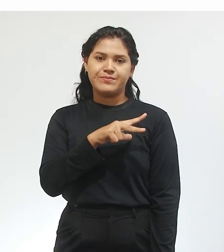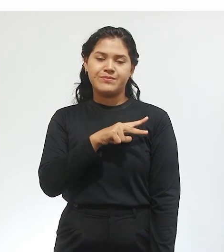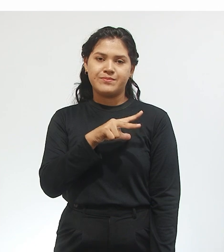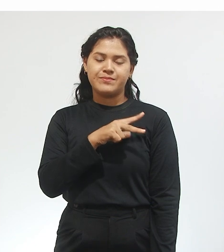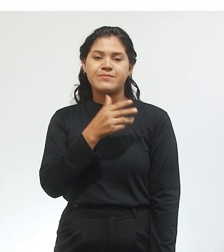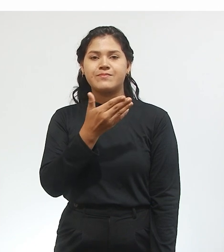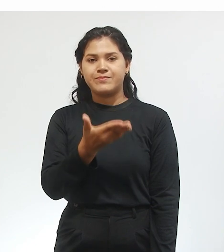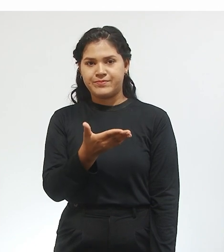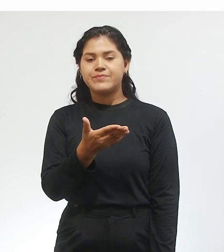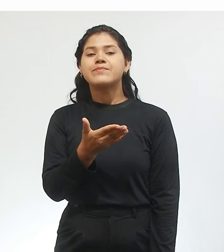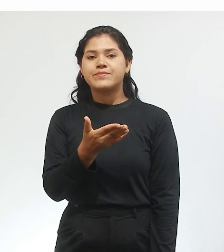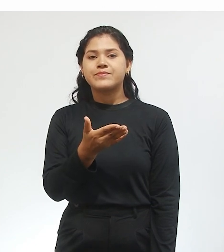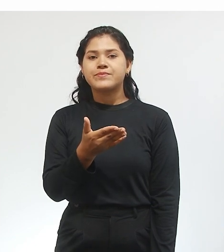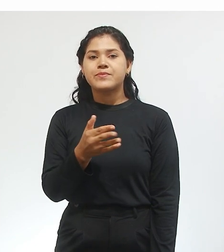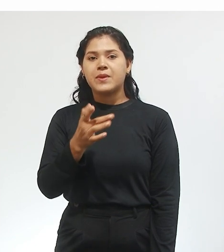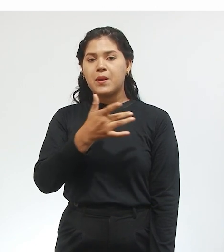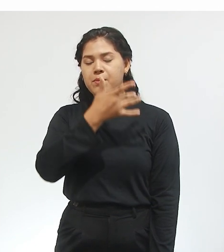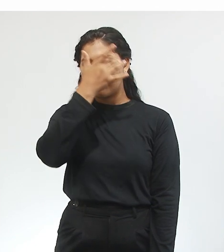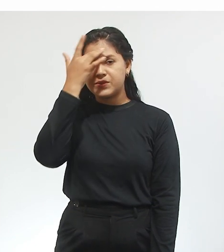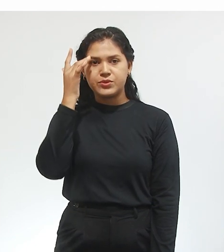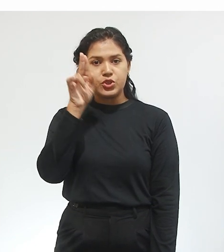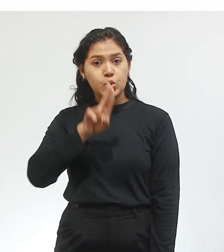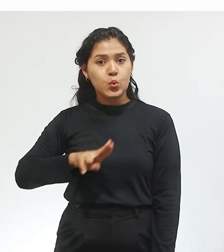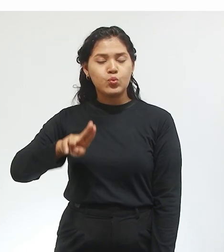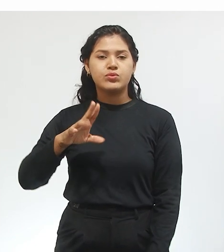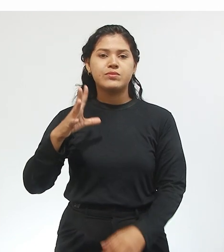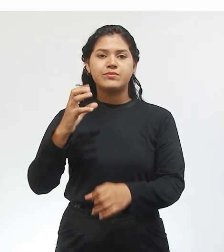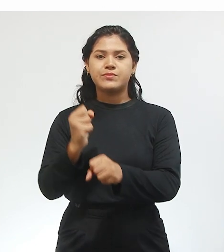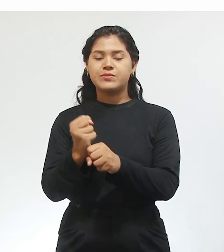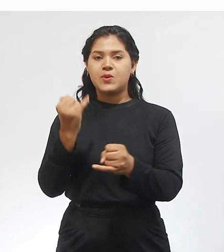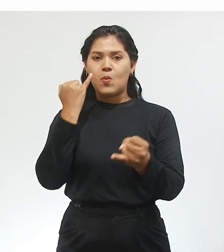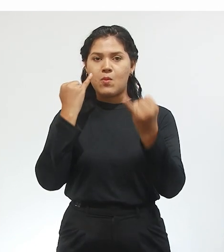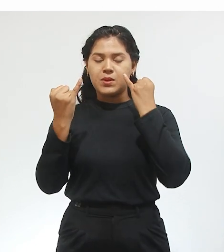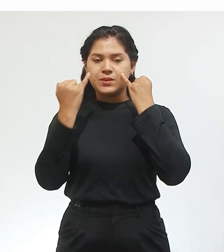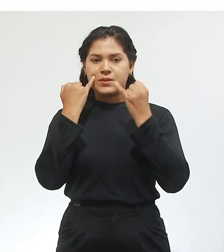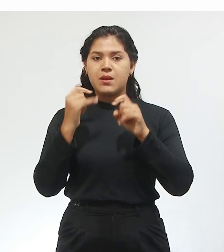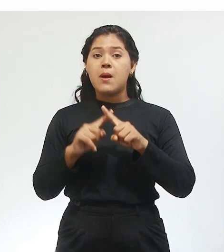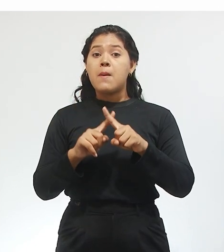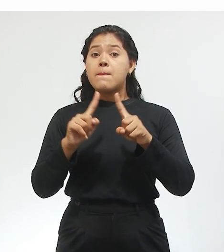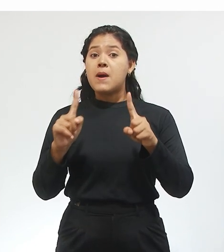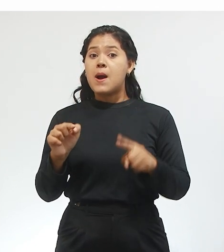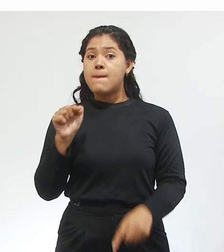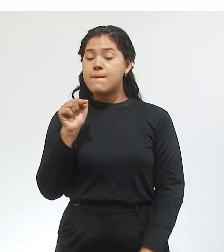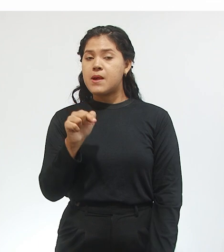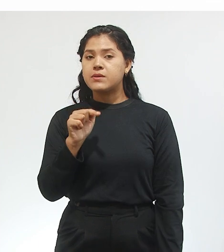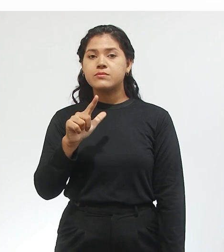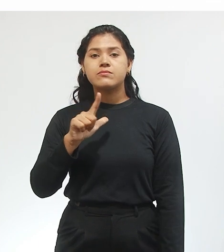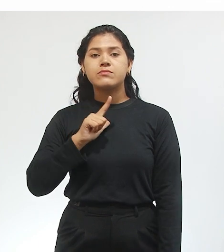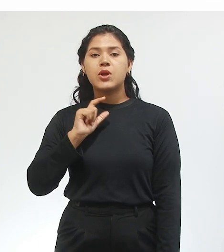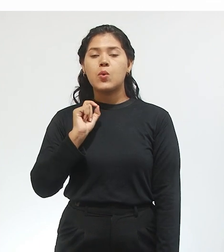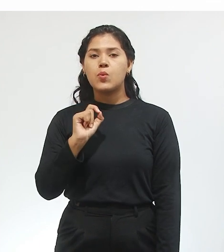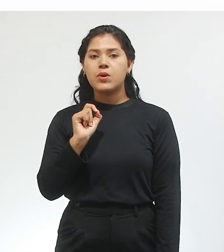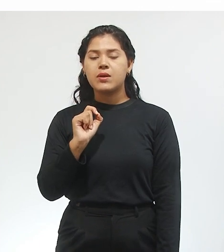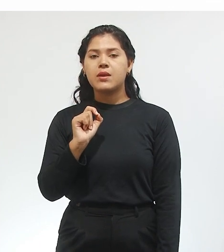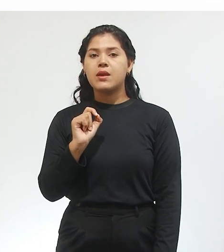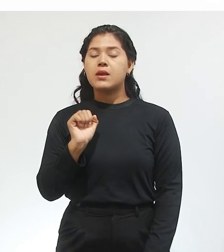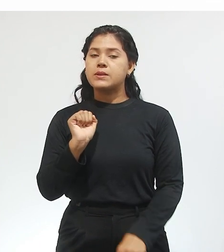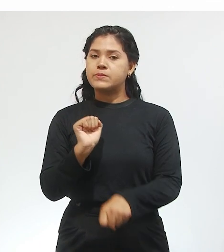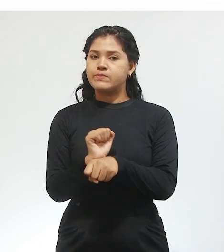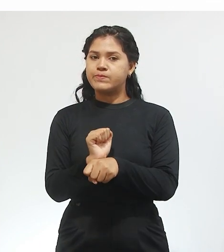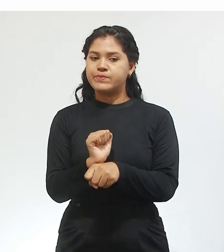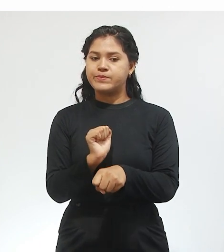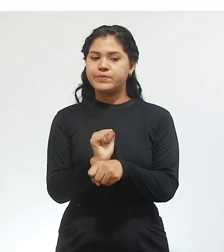usuário interno lá, que são os contadores. Ok. Só que, para isso, então, esses usuários externos, eles deverão o quê? Aguardar,